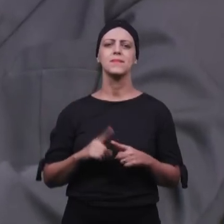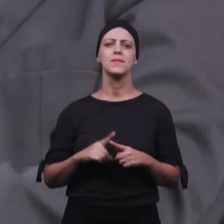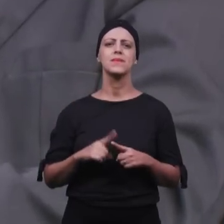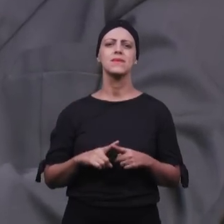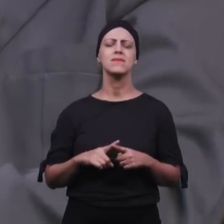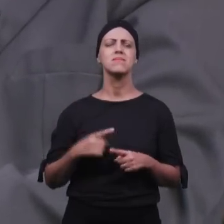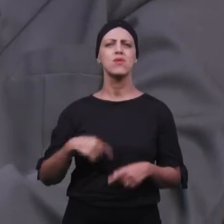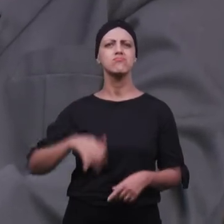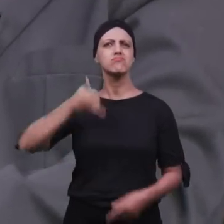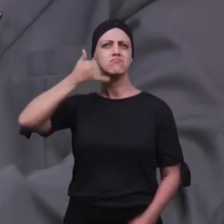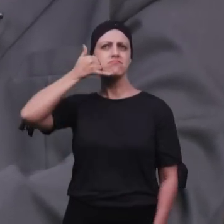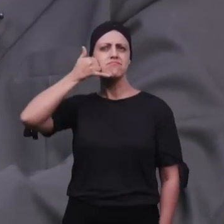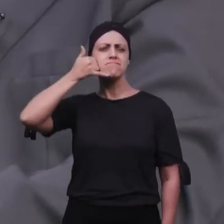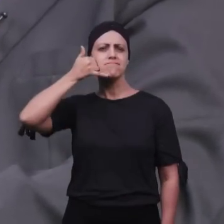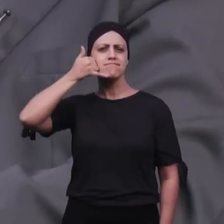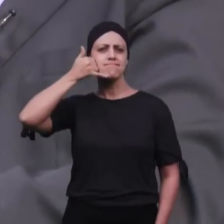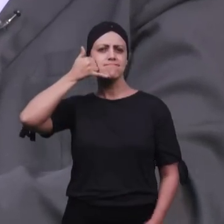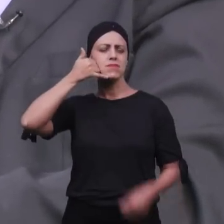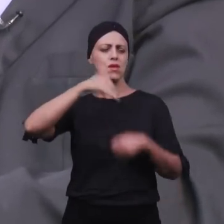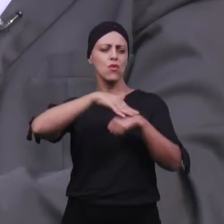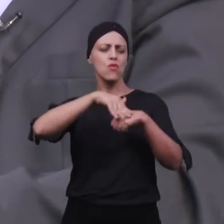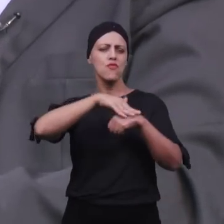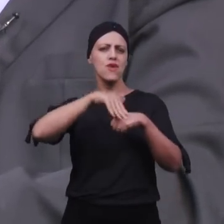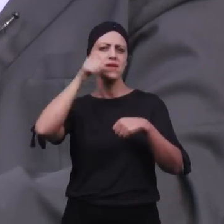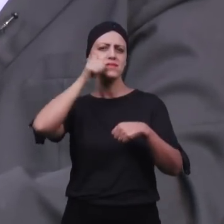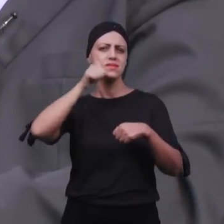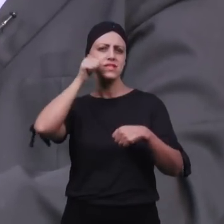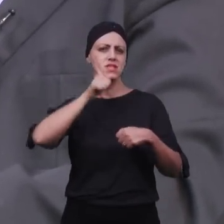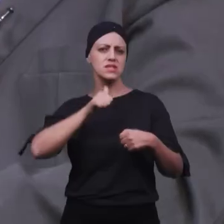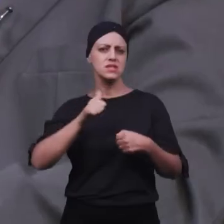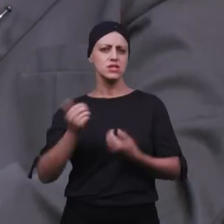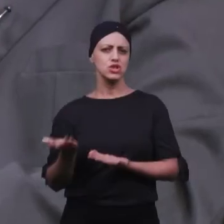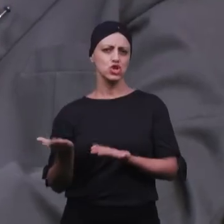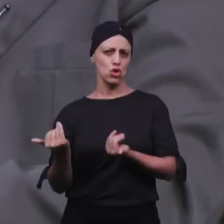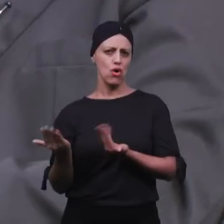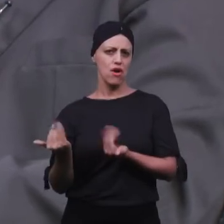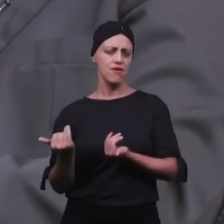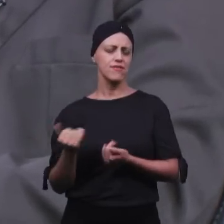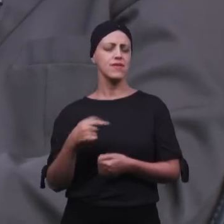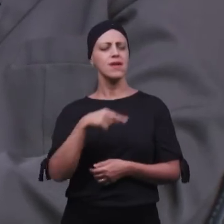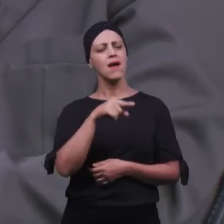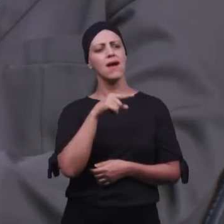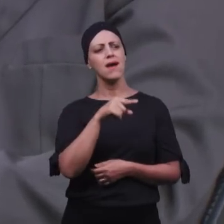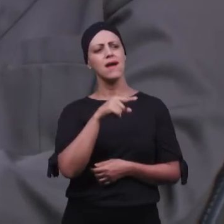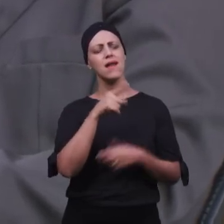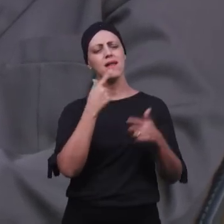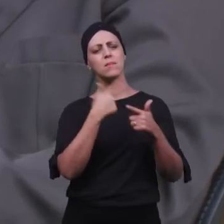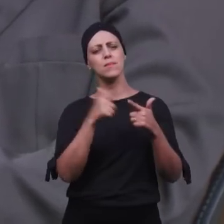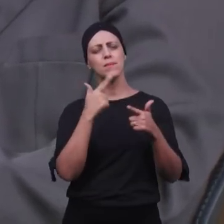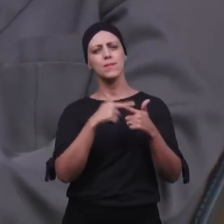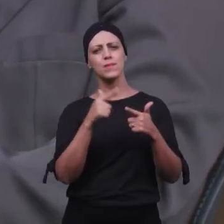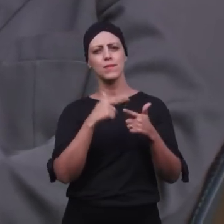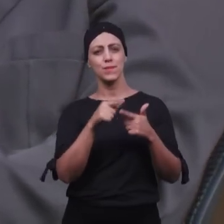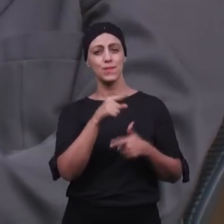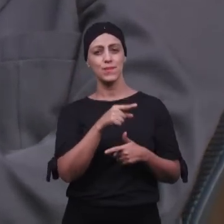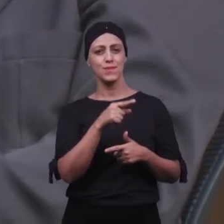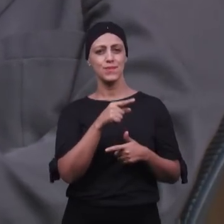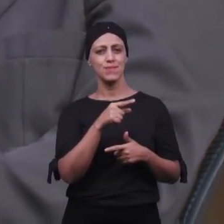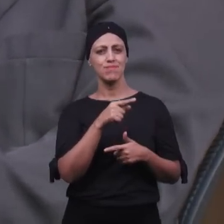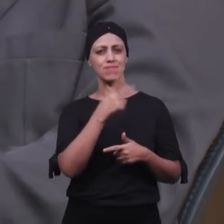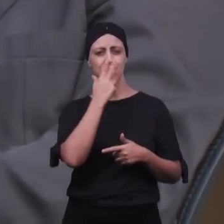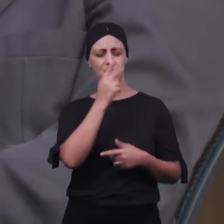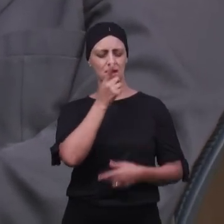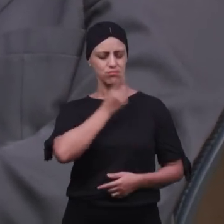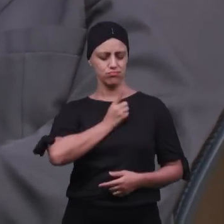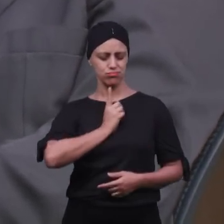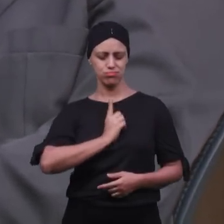atendimento de uma jovem, e essa jovem, ela estava com um problema deprimida, porque ela